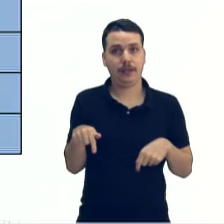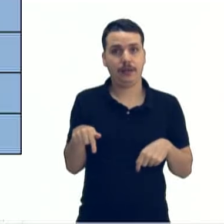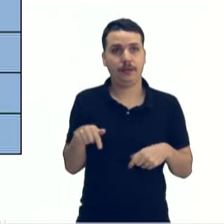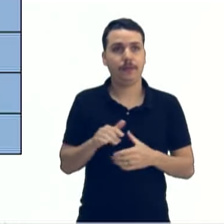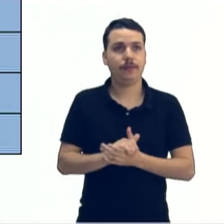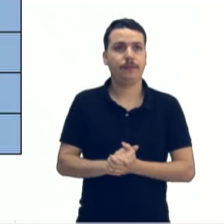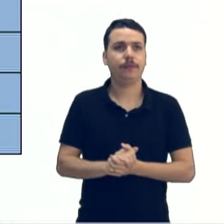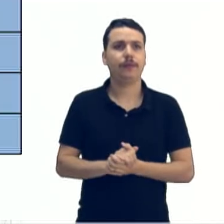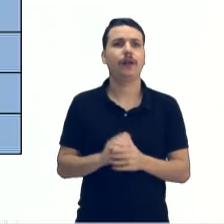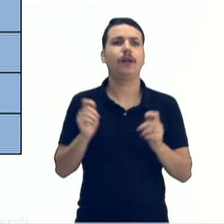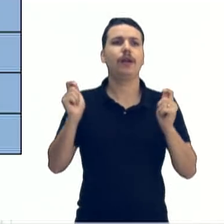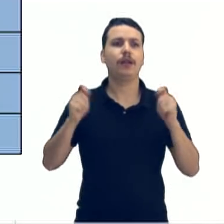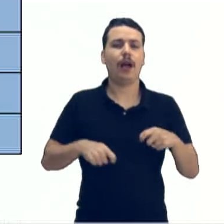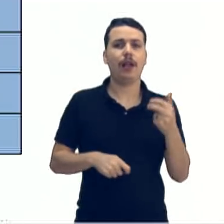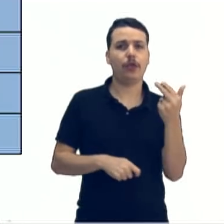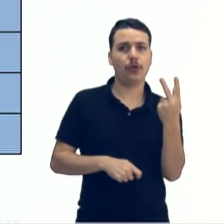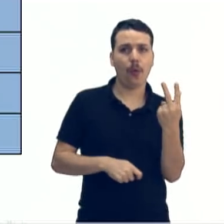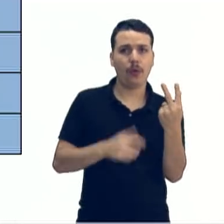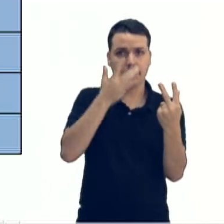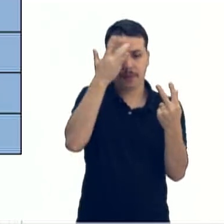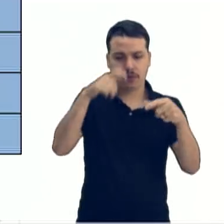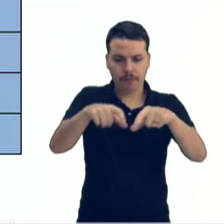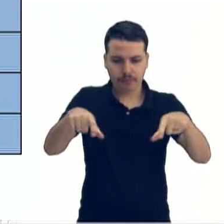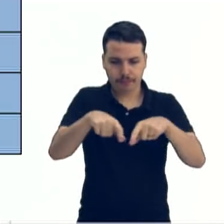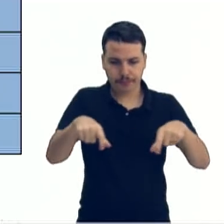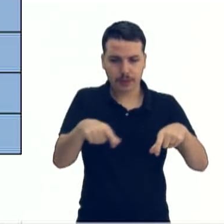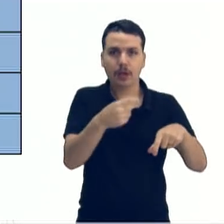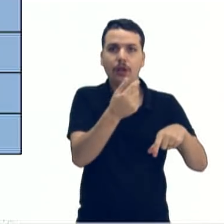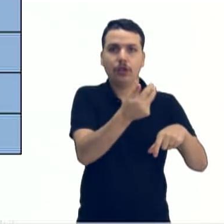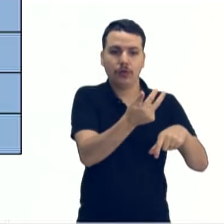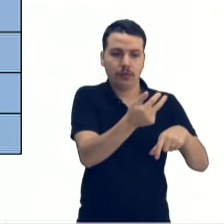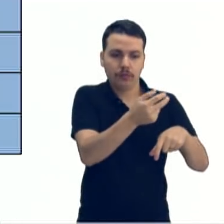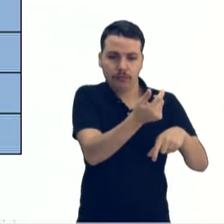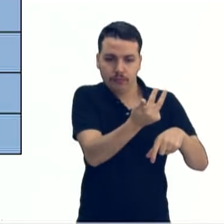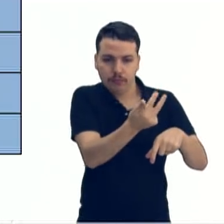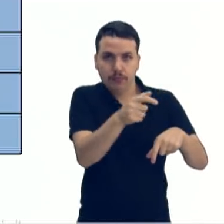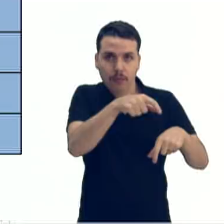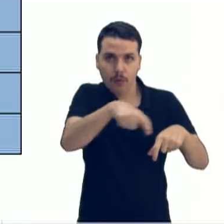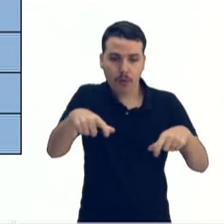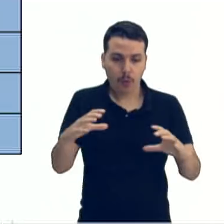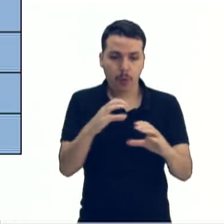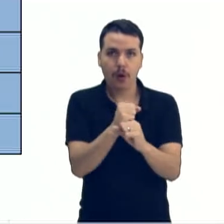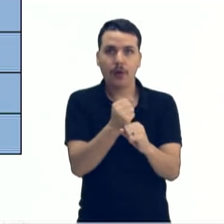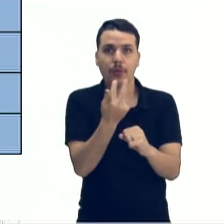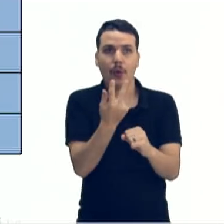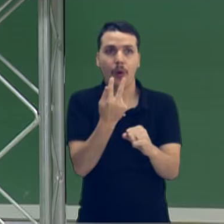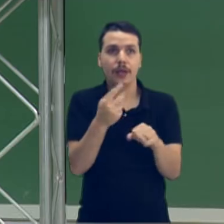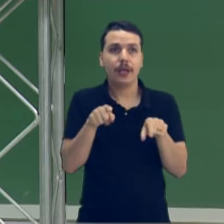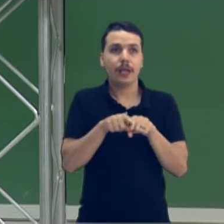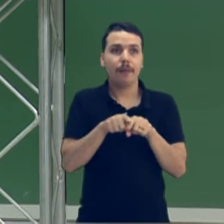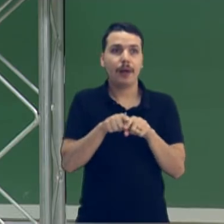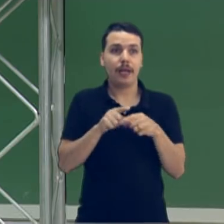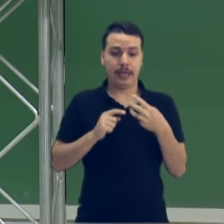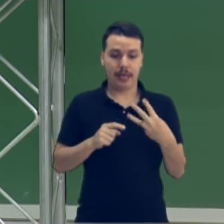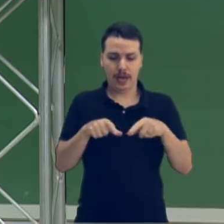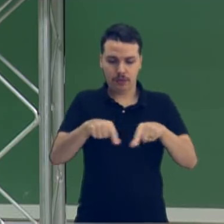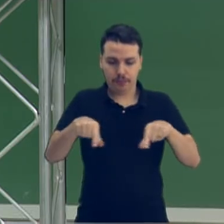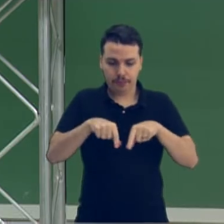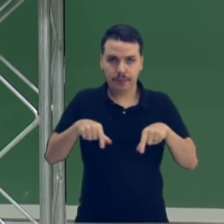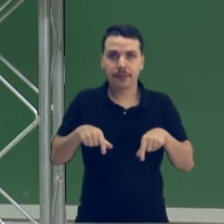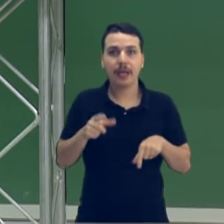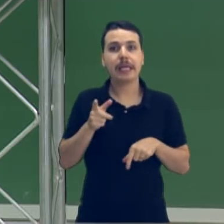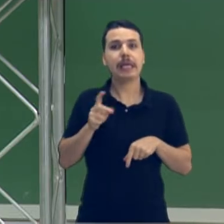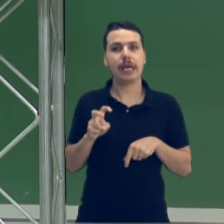2 fileiras e 15 pessoas em 3 fileiras, como ficou aqui, que é a segunda